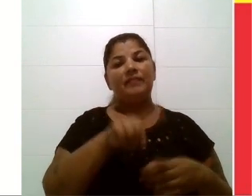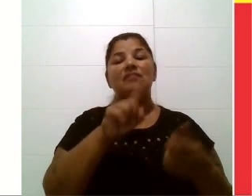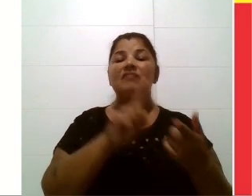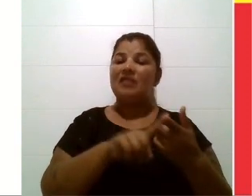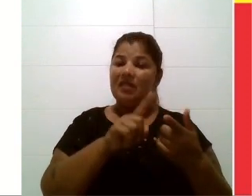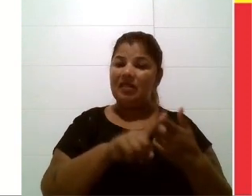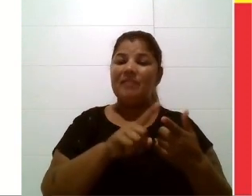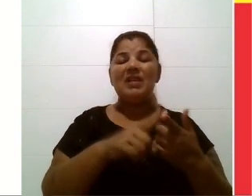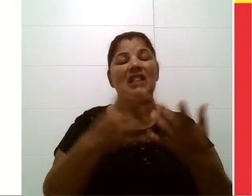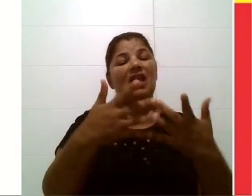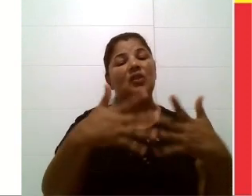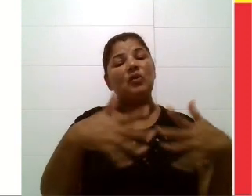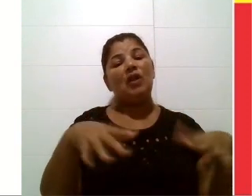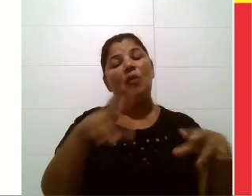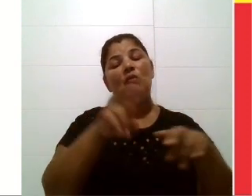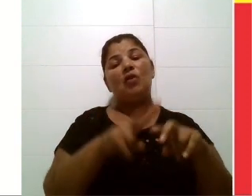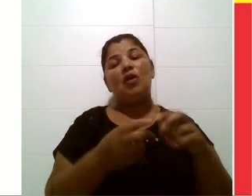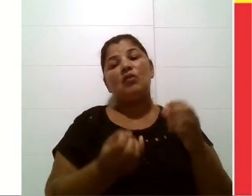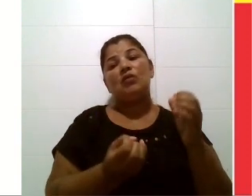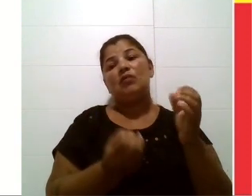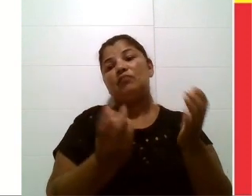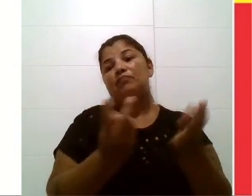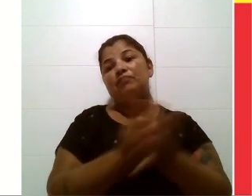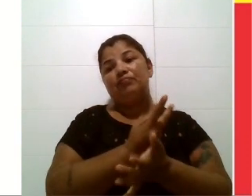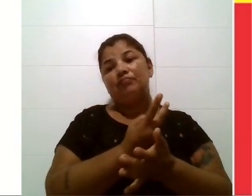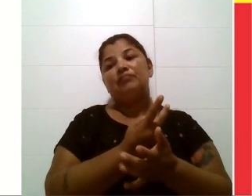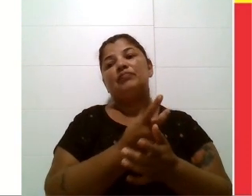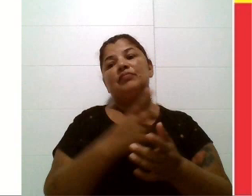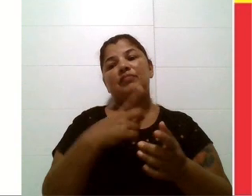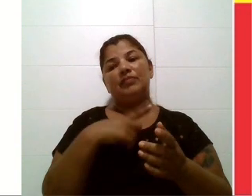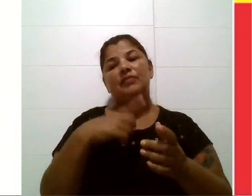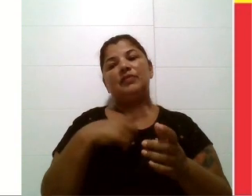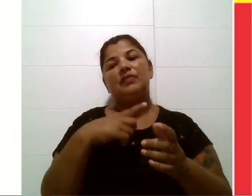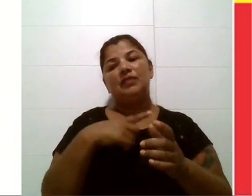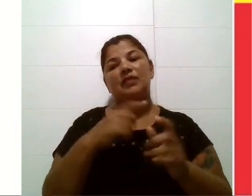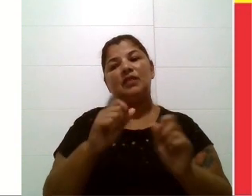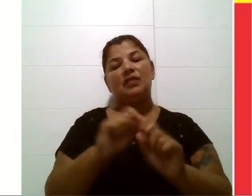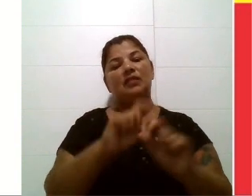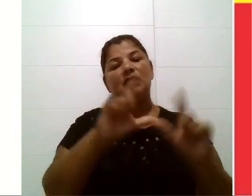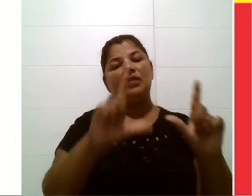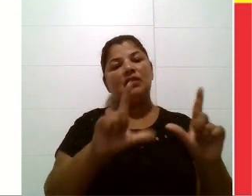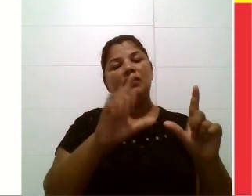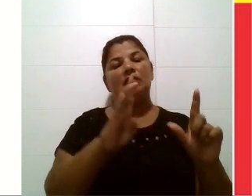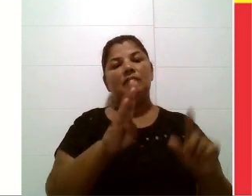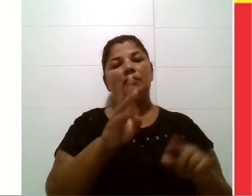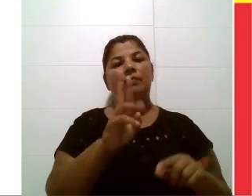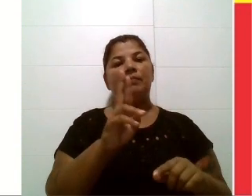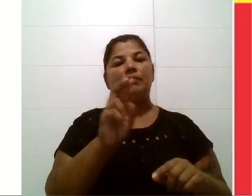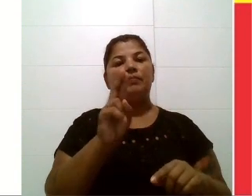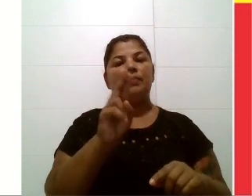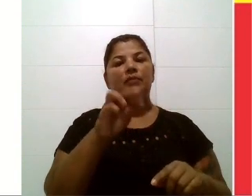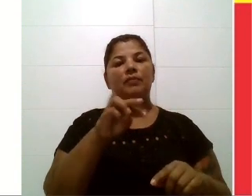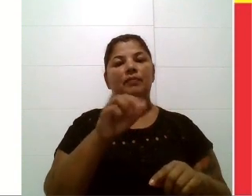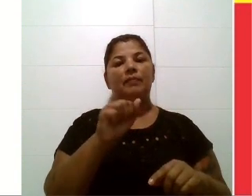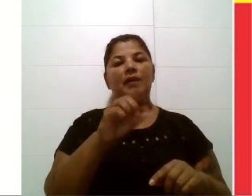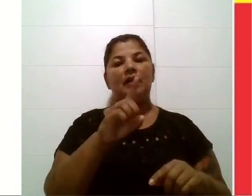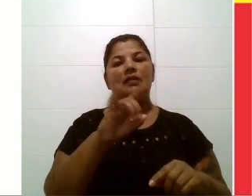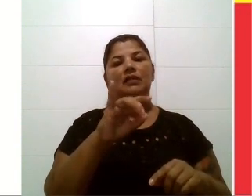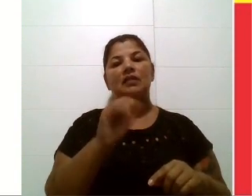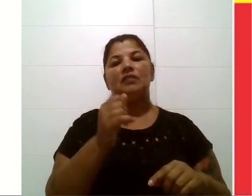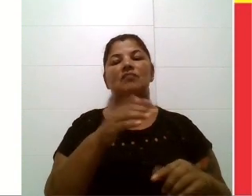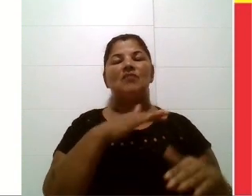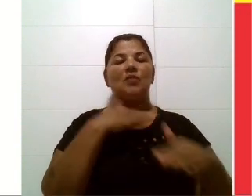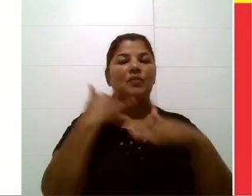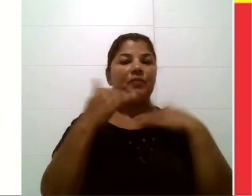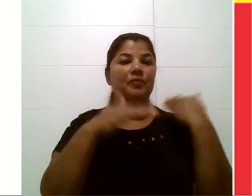imagem também mais ampliada aí na região de Brumadinho, tá? Onde os animais eles pereceram, eles morreram por conta